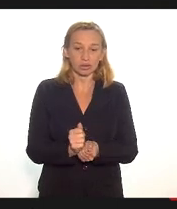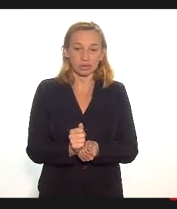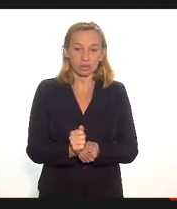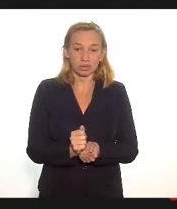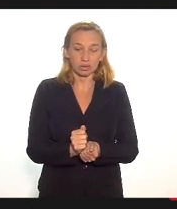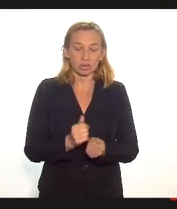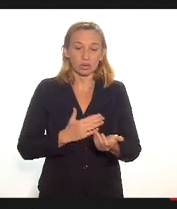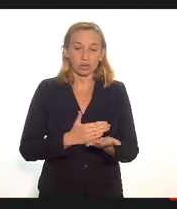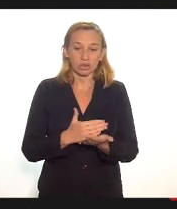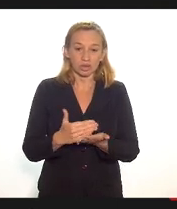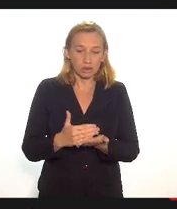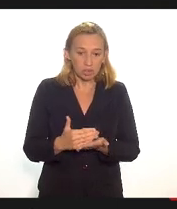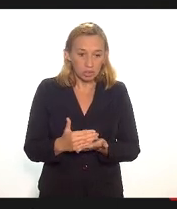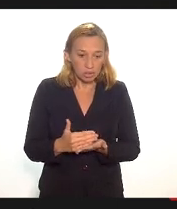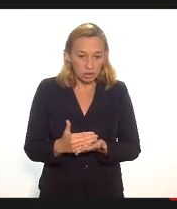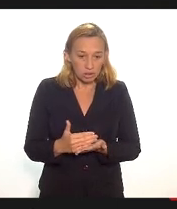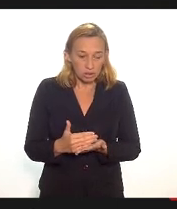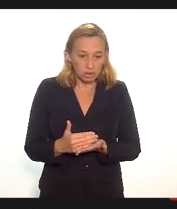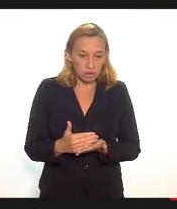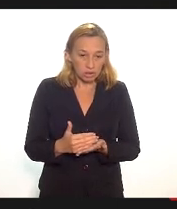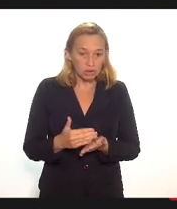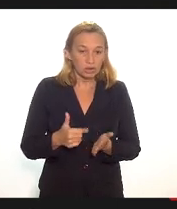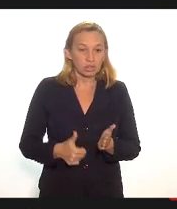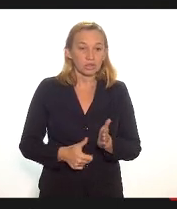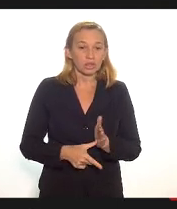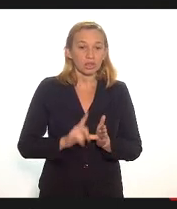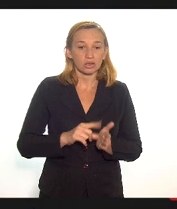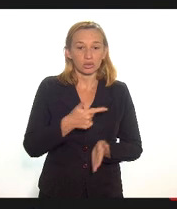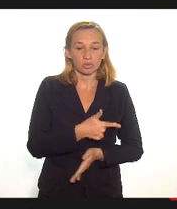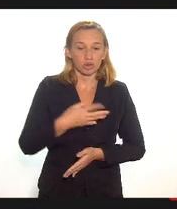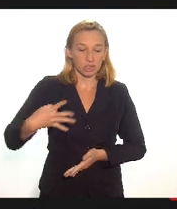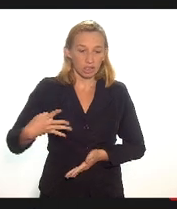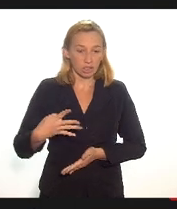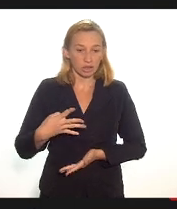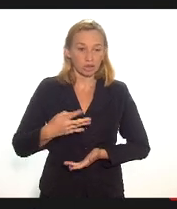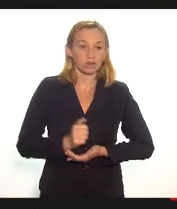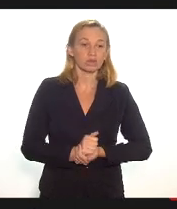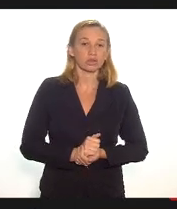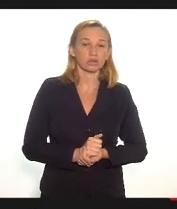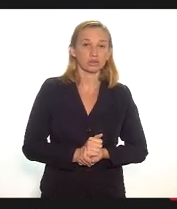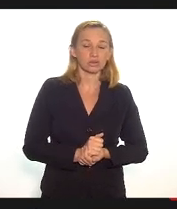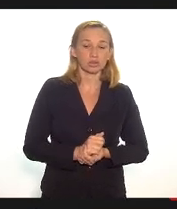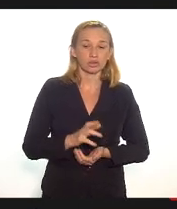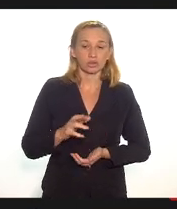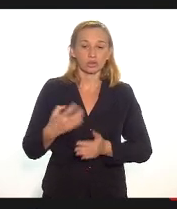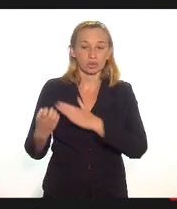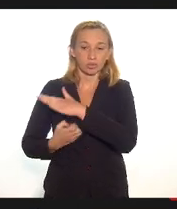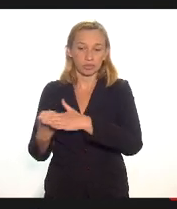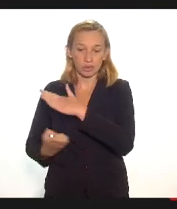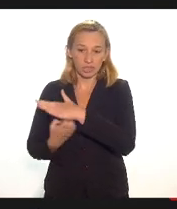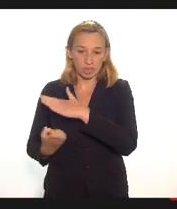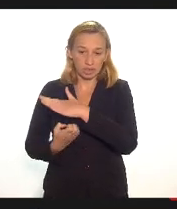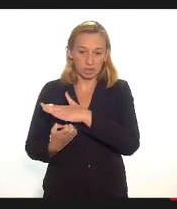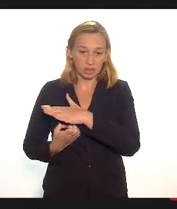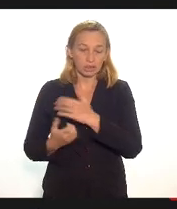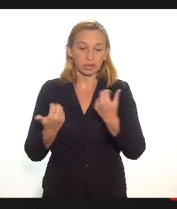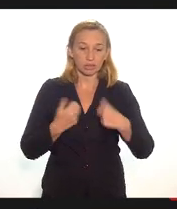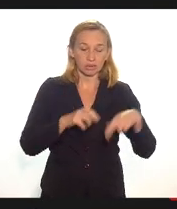de 2014. Antes de 2014, critério do concessionário, portanto, o concessionário tem que